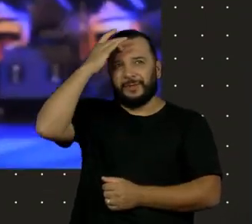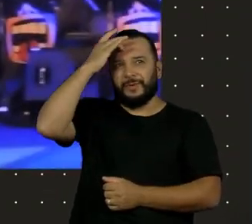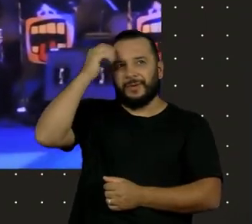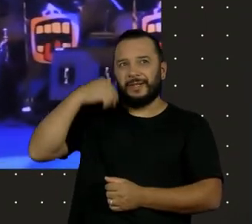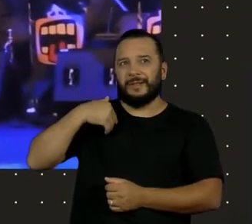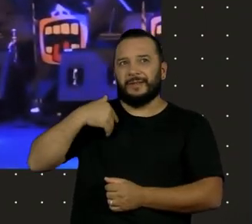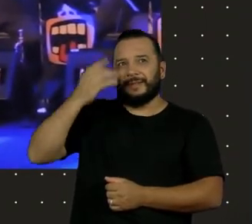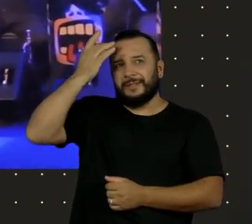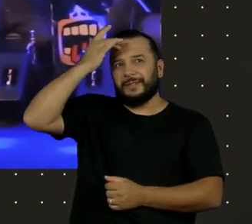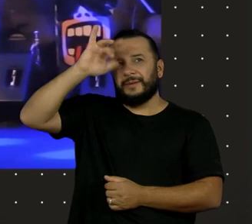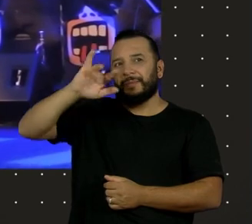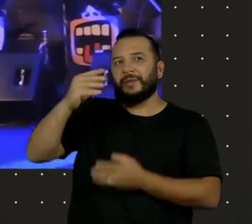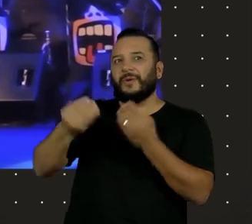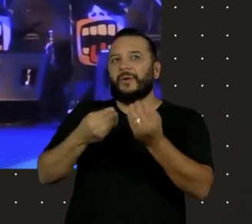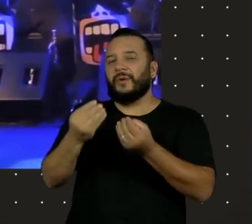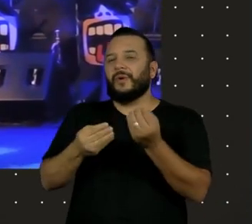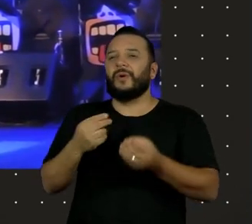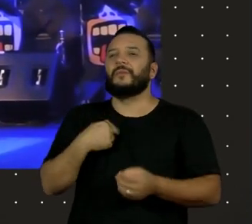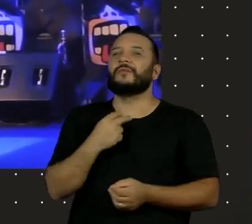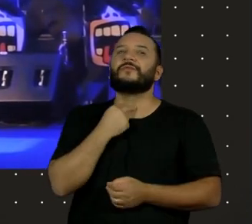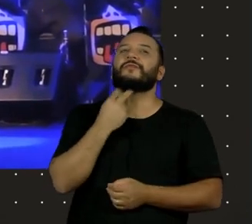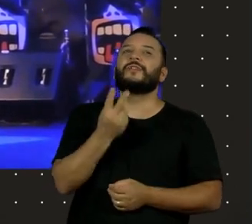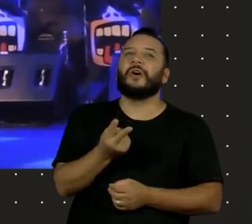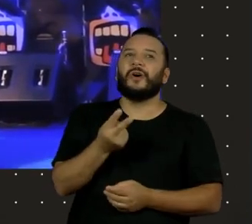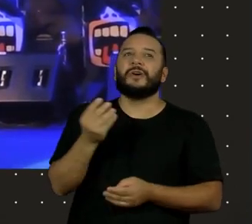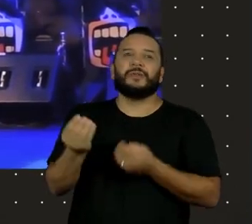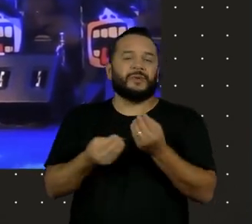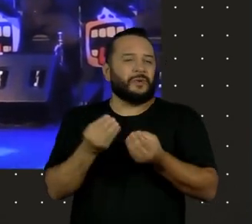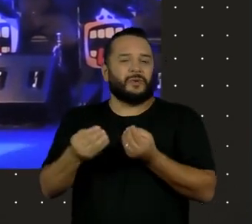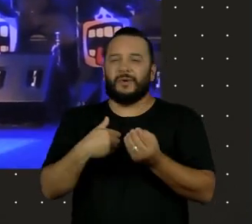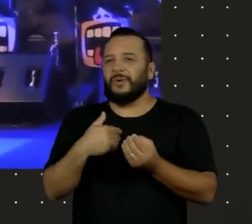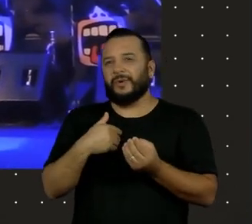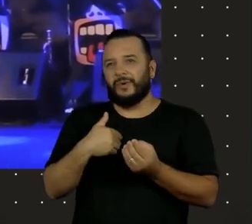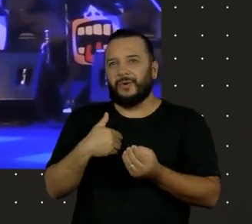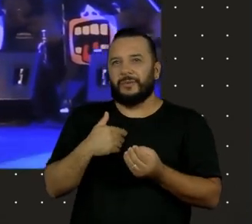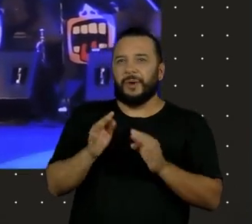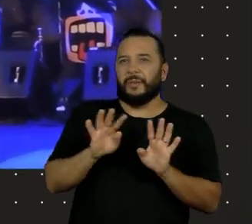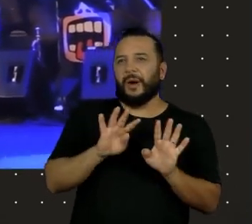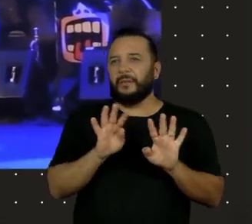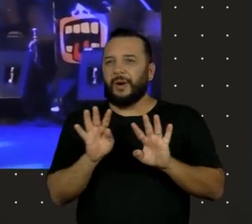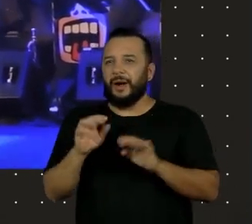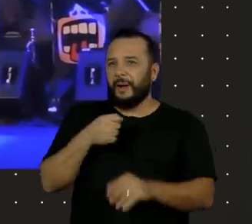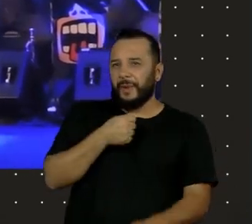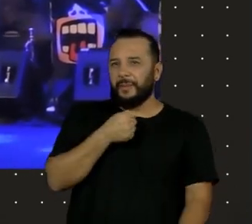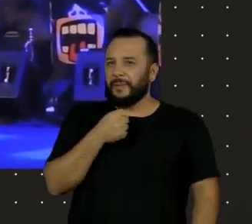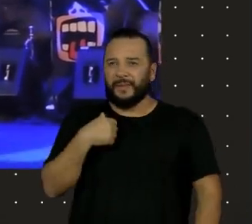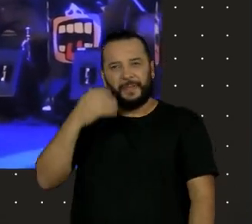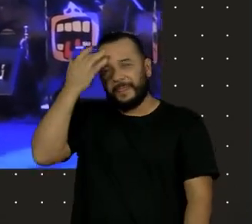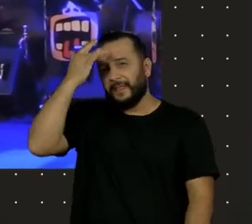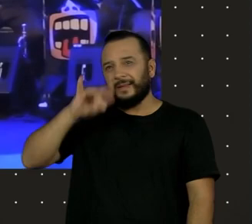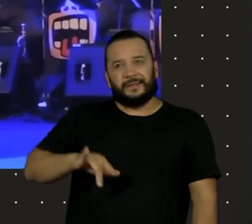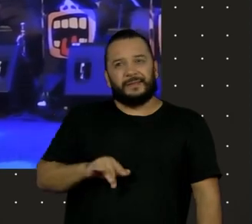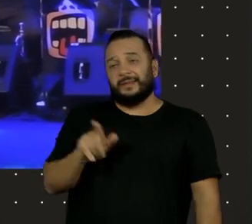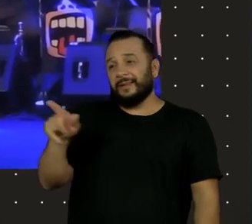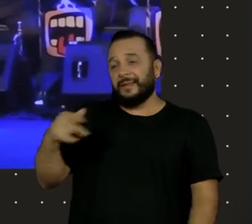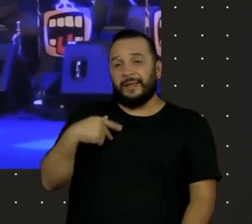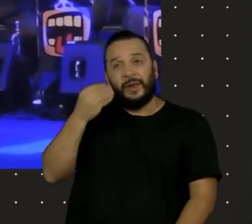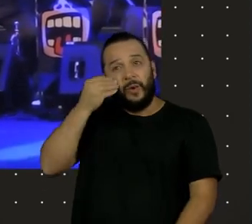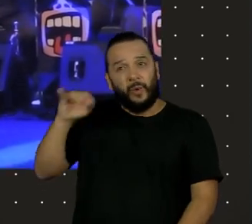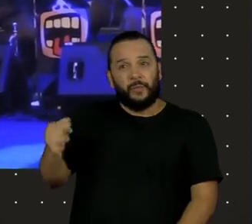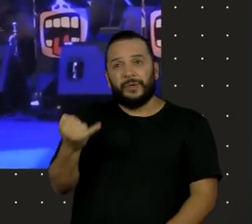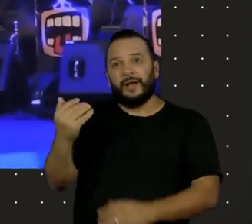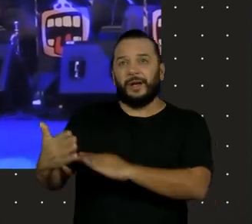saber como colocar voz como abre voz como fazer parte de um couro e ele me deu essa oportunidade